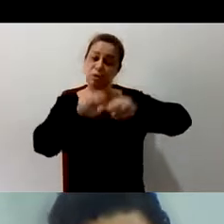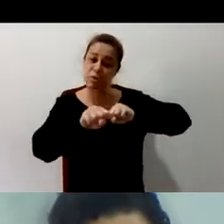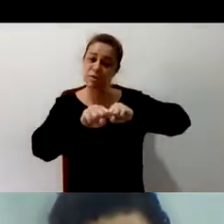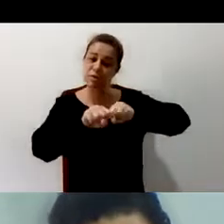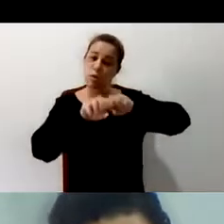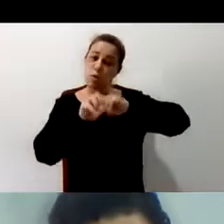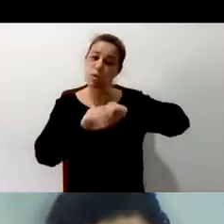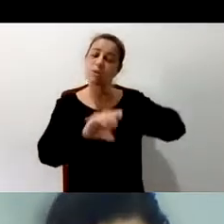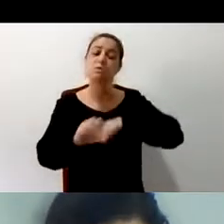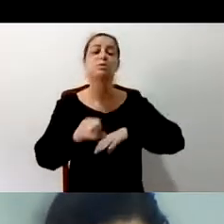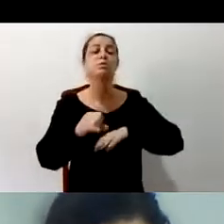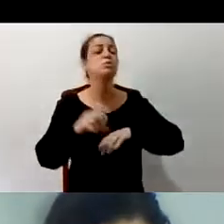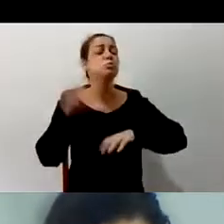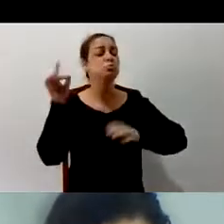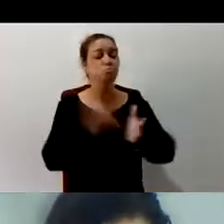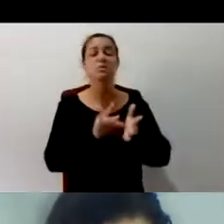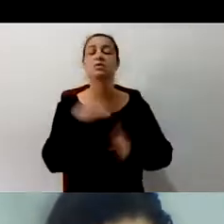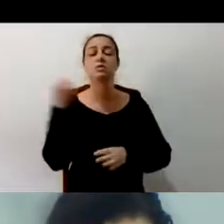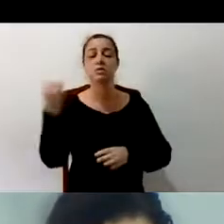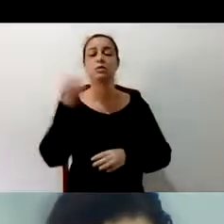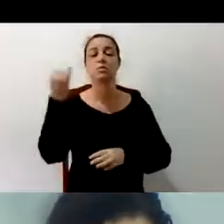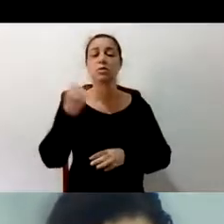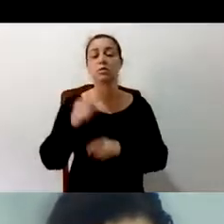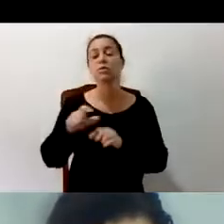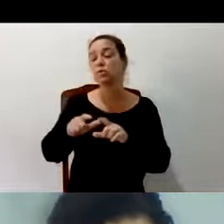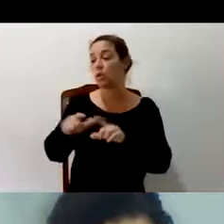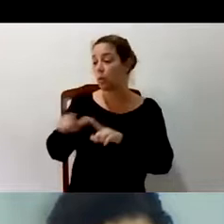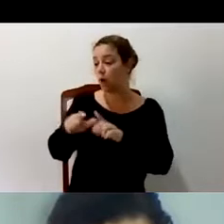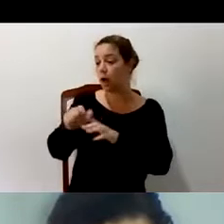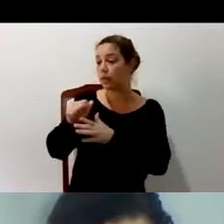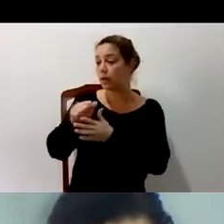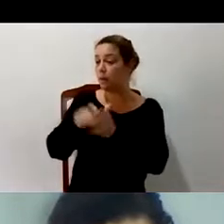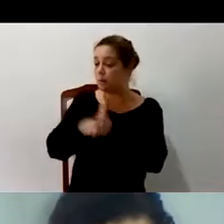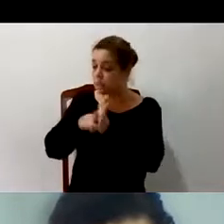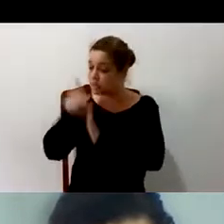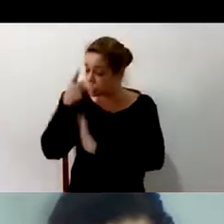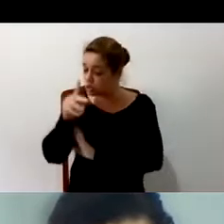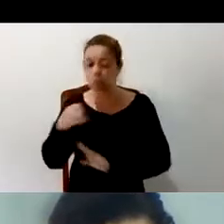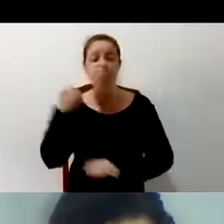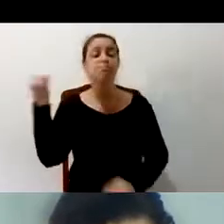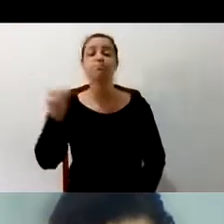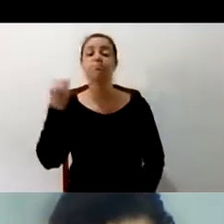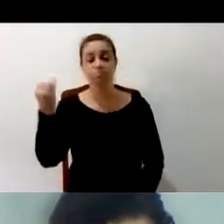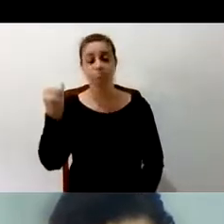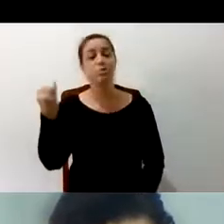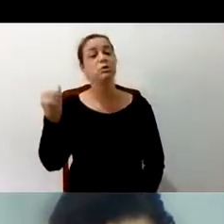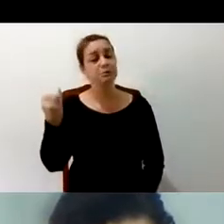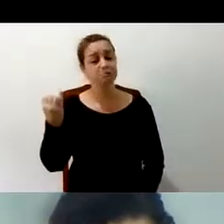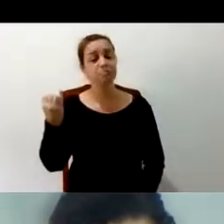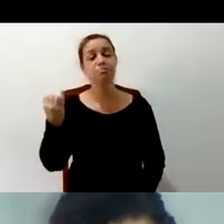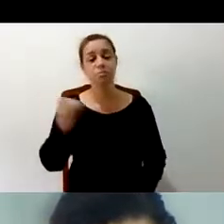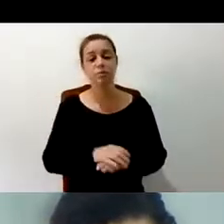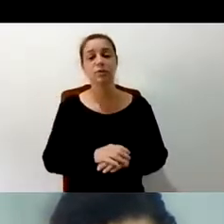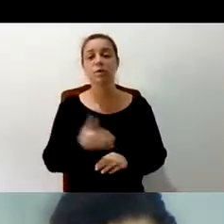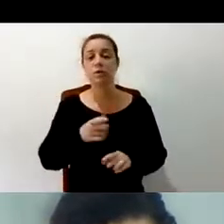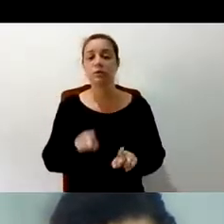enfim. Acho que o seu trabalho tem, né, essa importância muito grande, né? A gente queria ouvir também